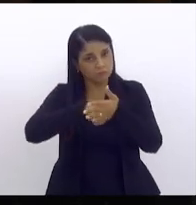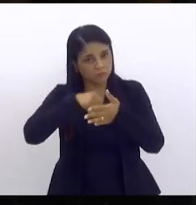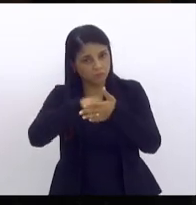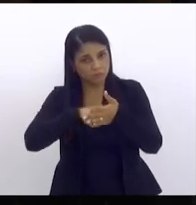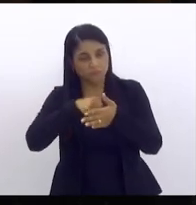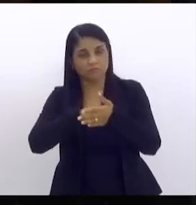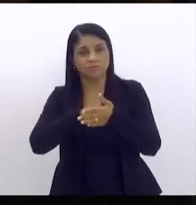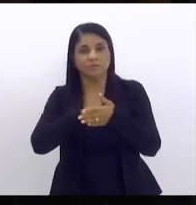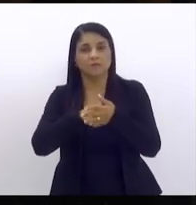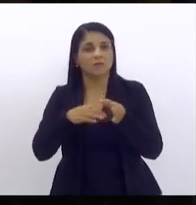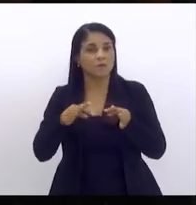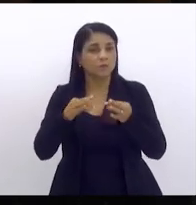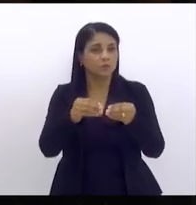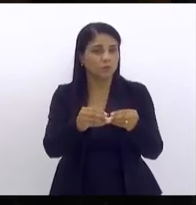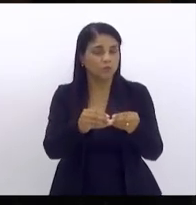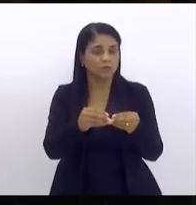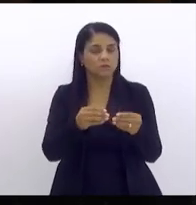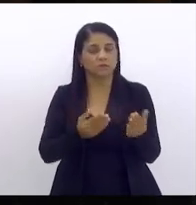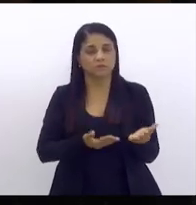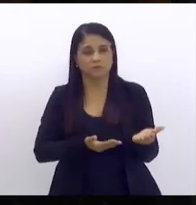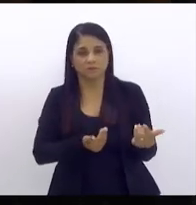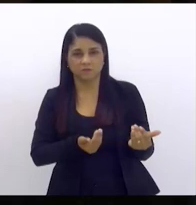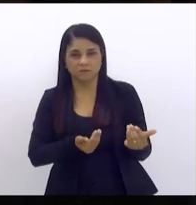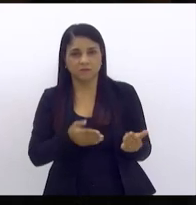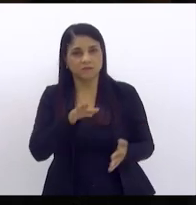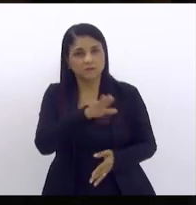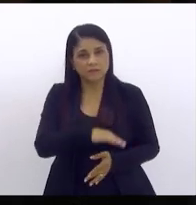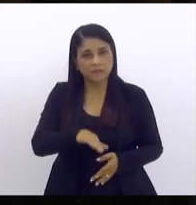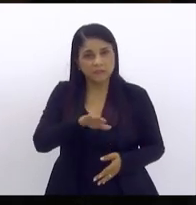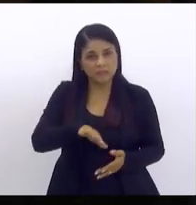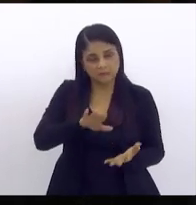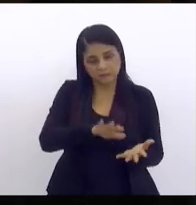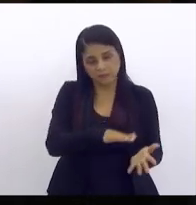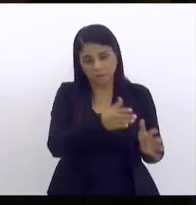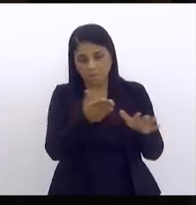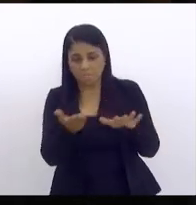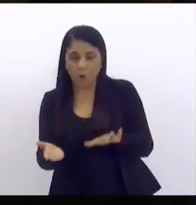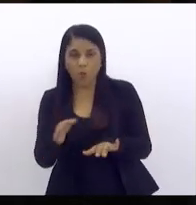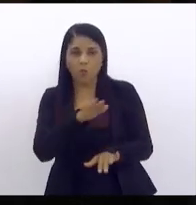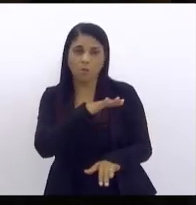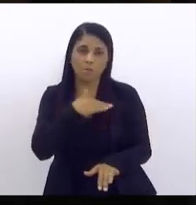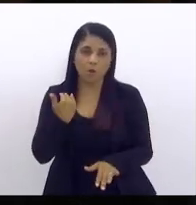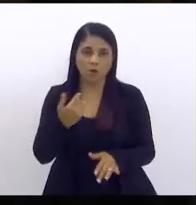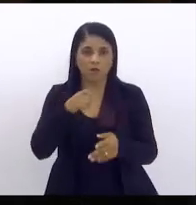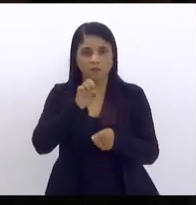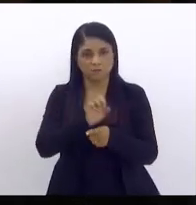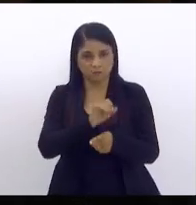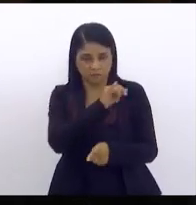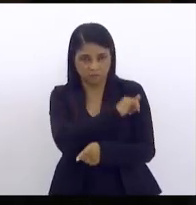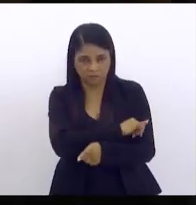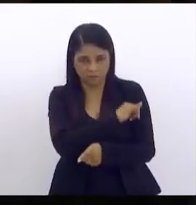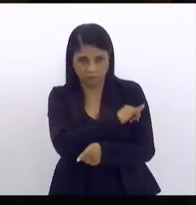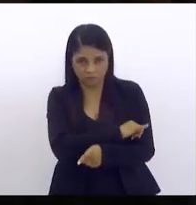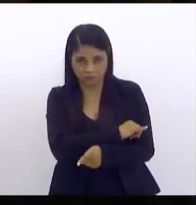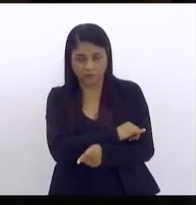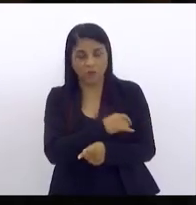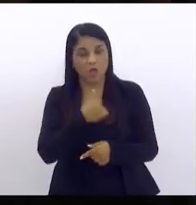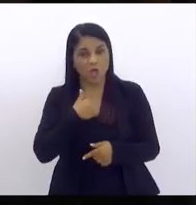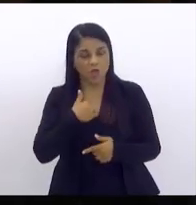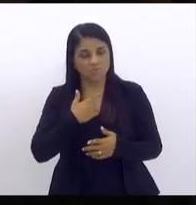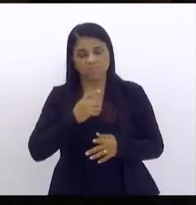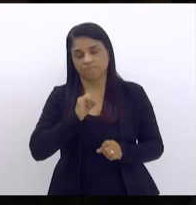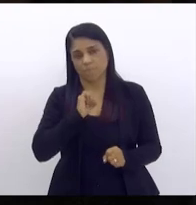e por todas as crianças e adolescentes que tombam no Estado do Rio de Janeiro. Eu não